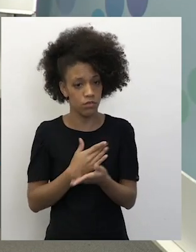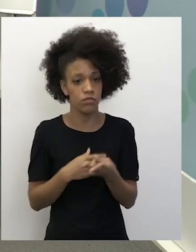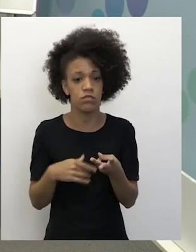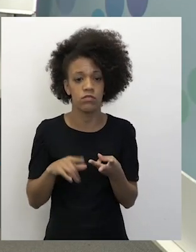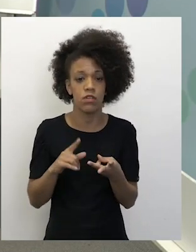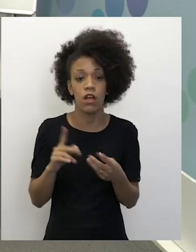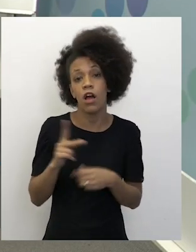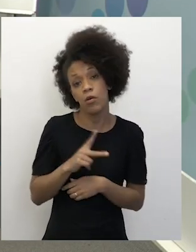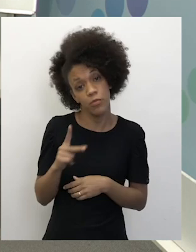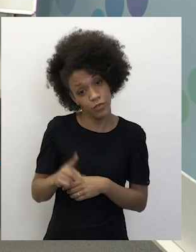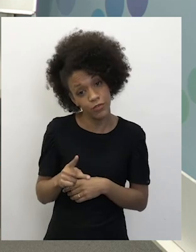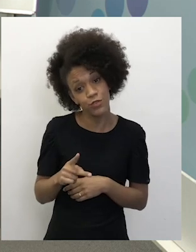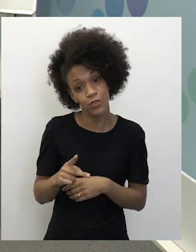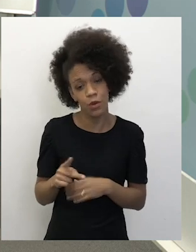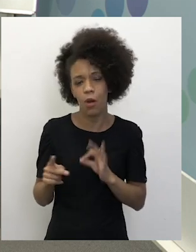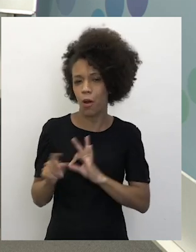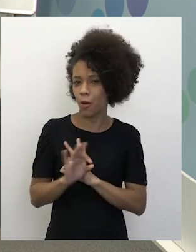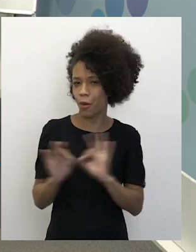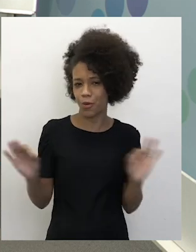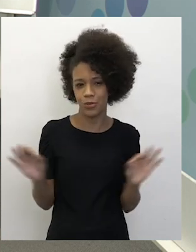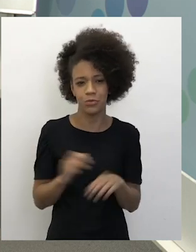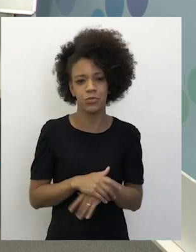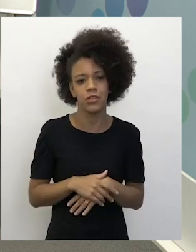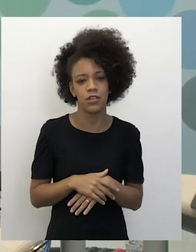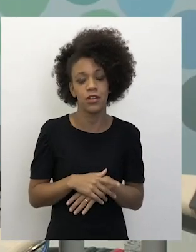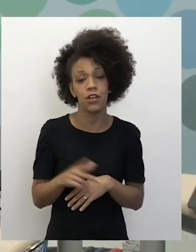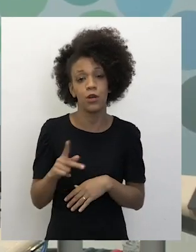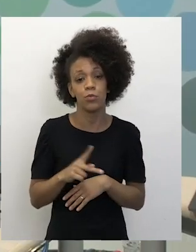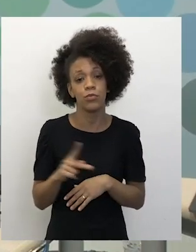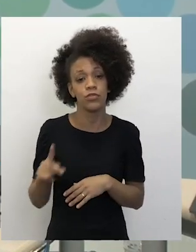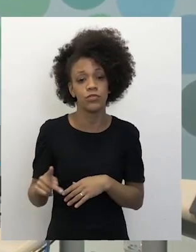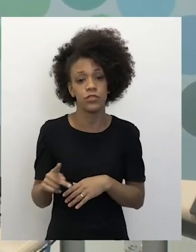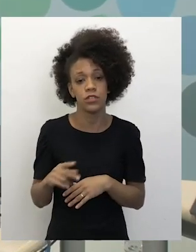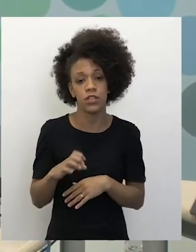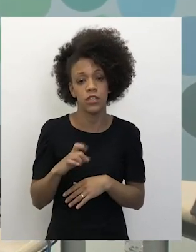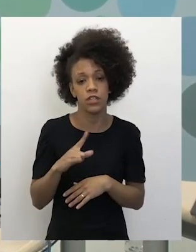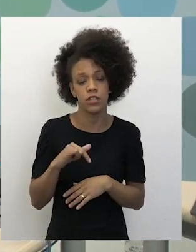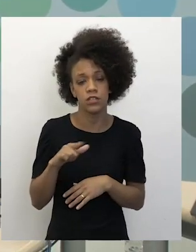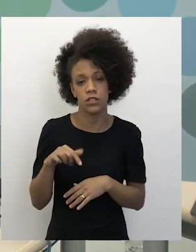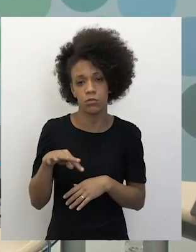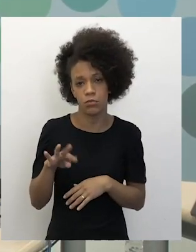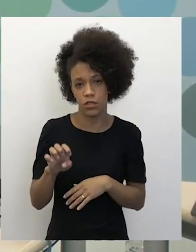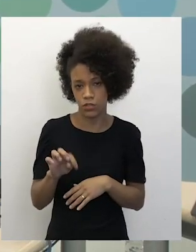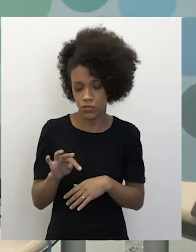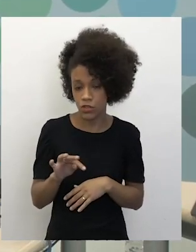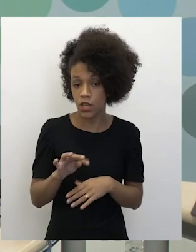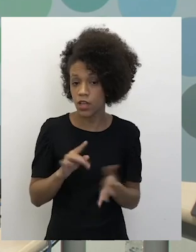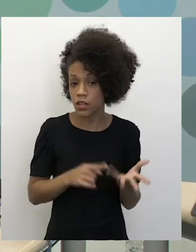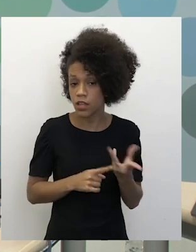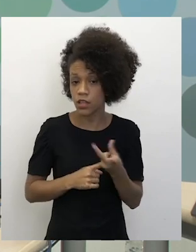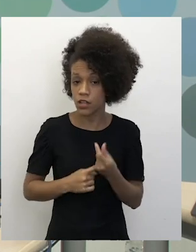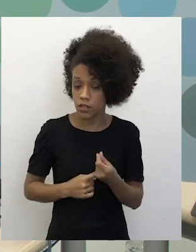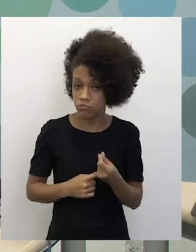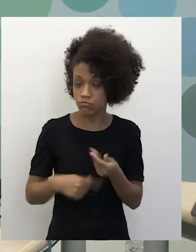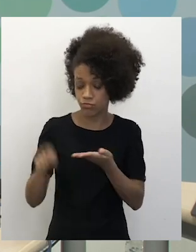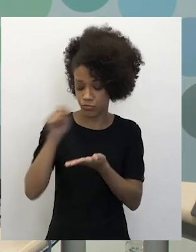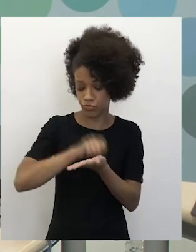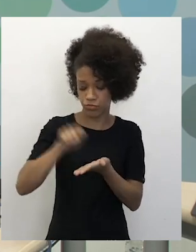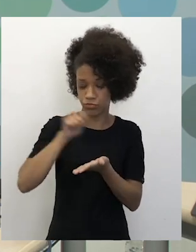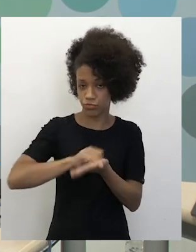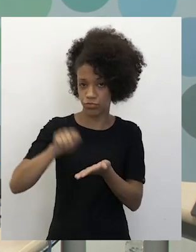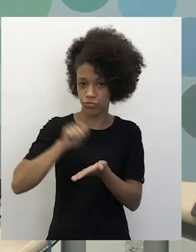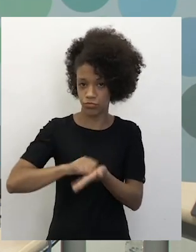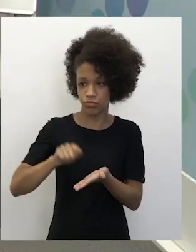professora que que respondeu o professor ótimo professora para nós a professora Elizabete ela fala que a arte através da escrita